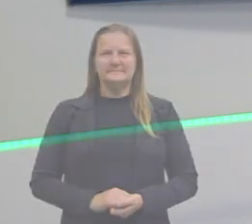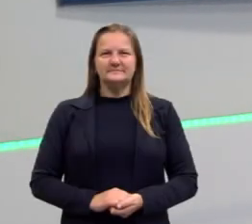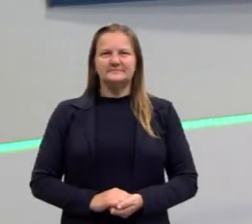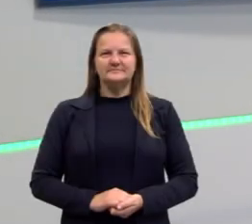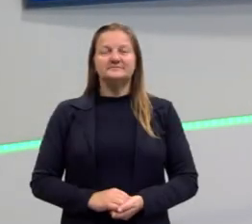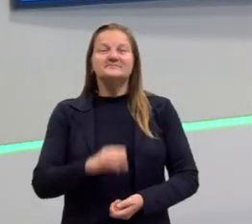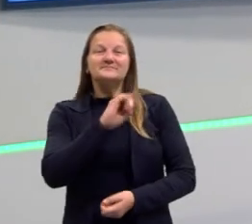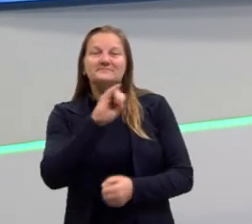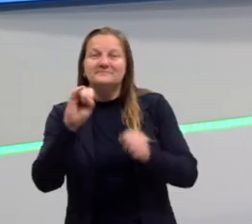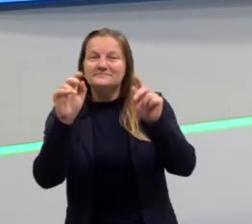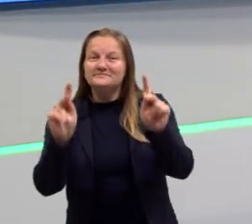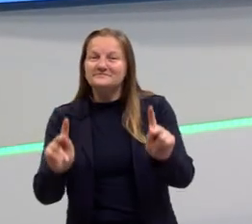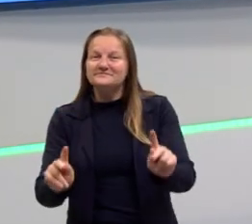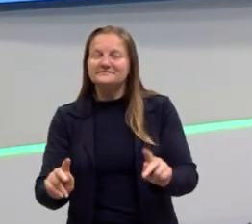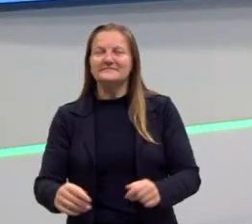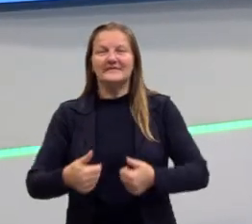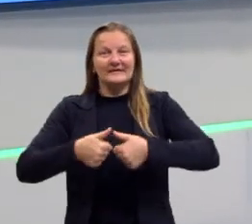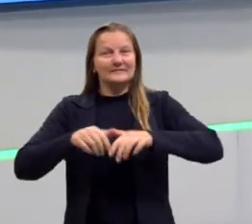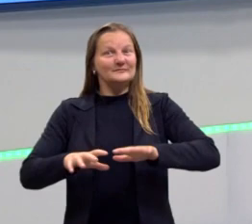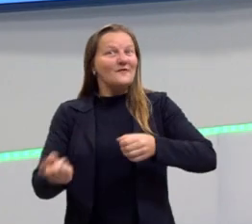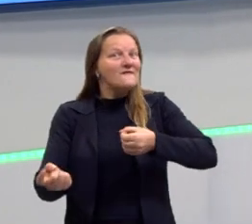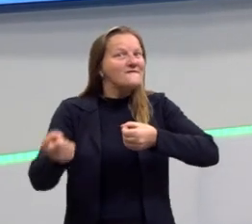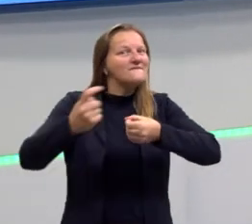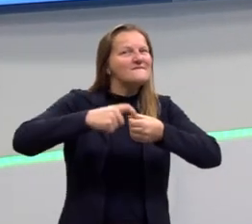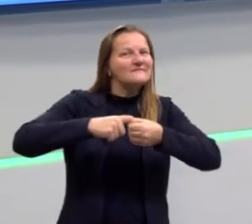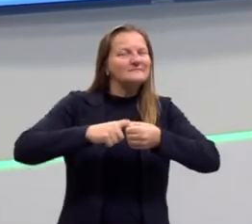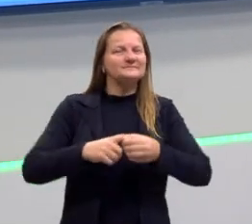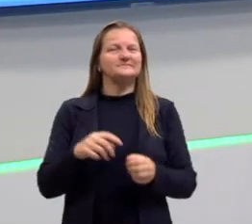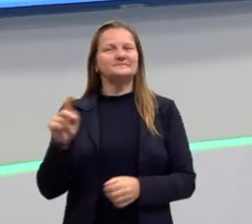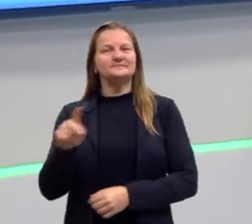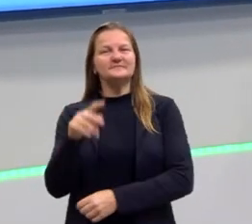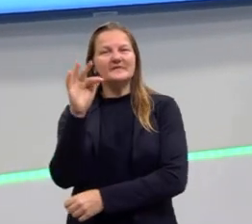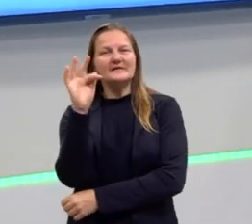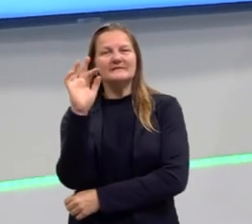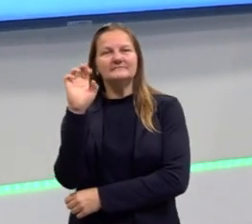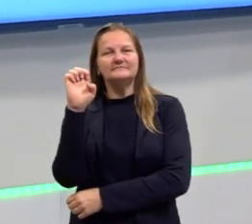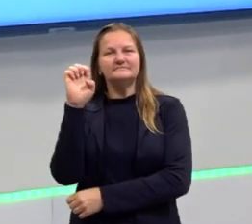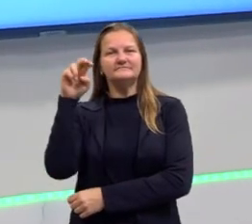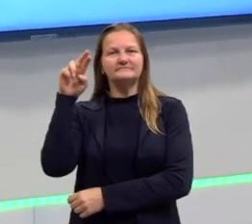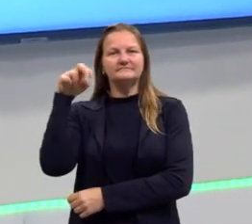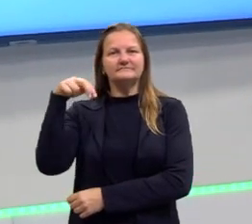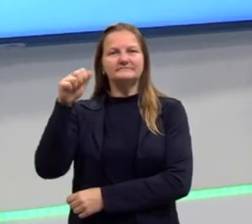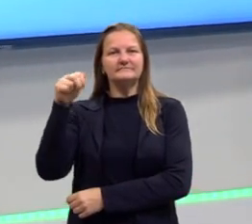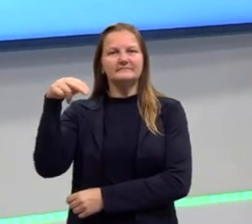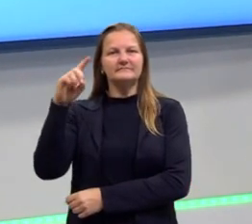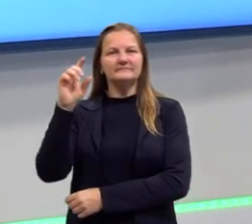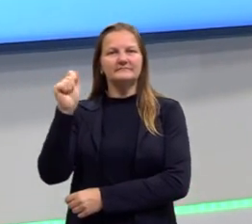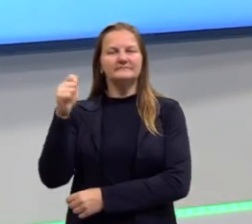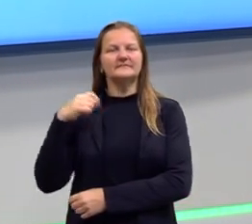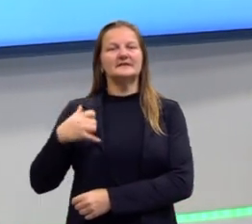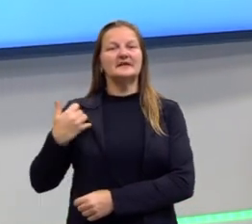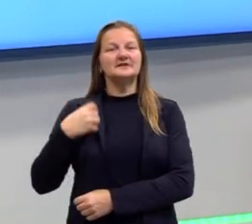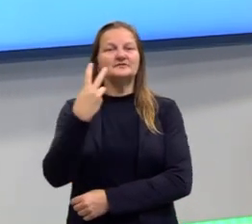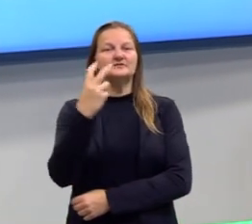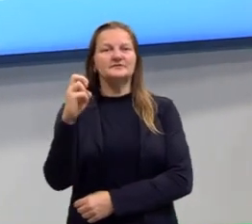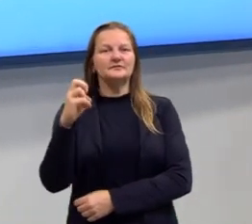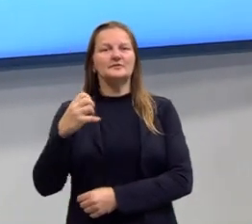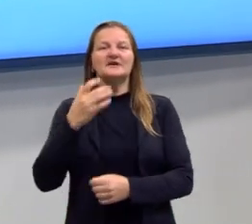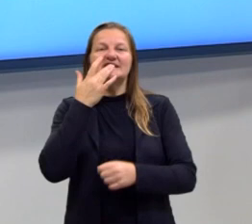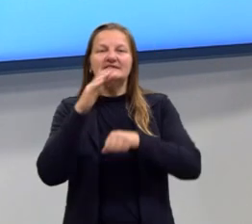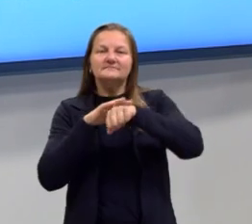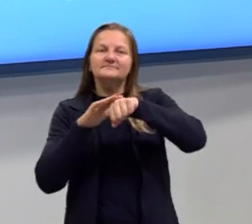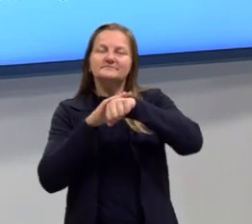oi pessoas estamos de volta eu sou professora Fernanda tenho 25 anos sou